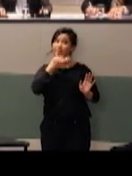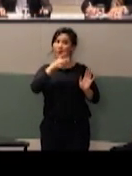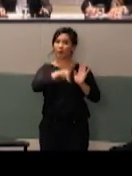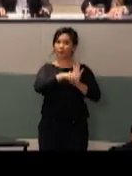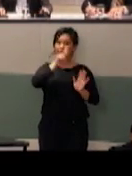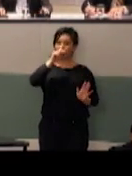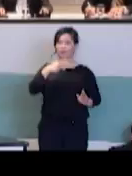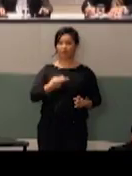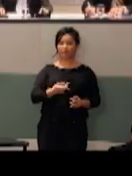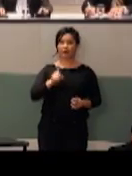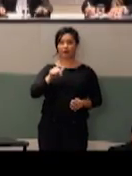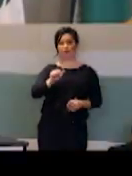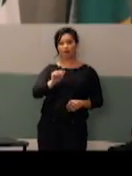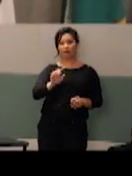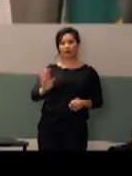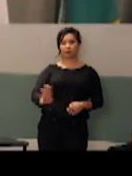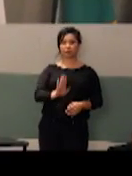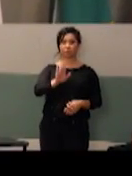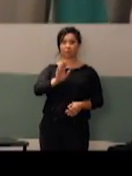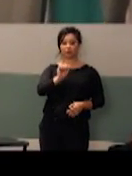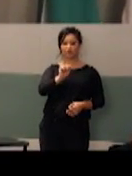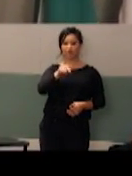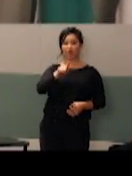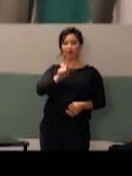será o candidato Agnello Queiroz.